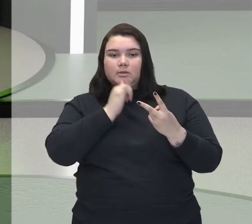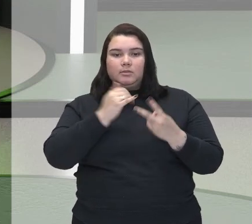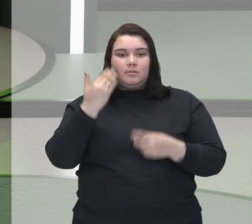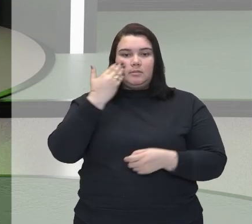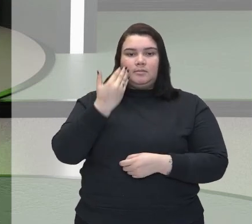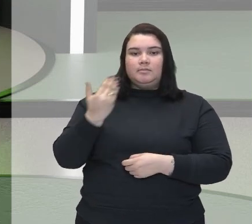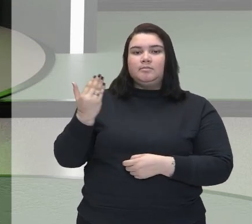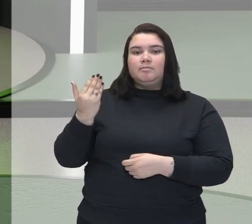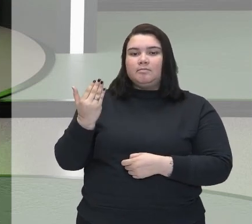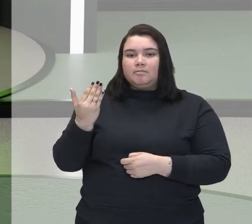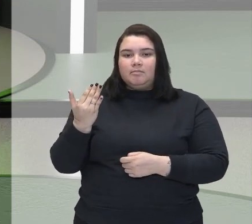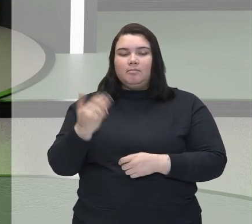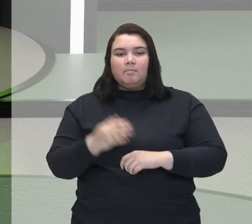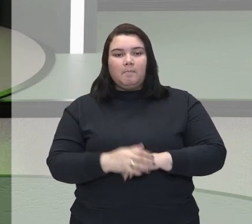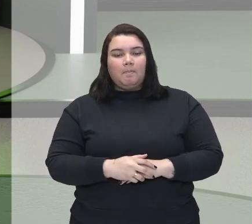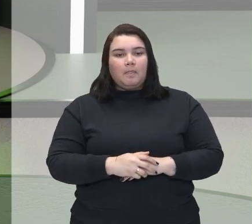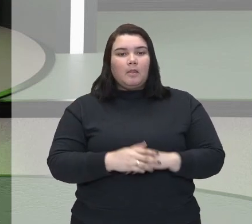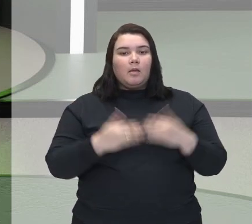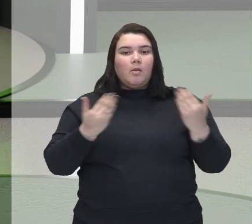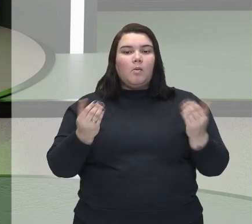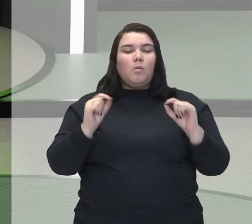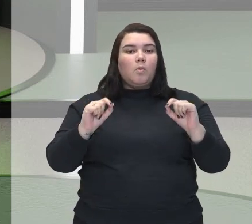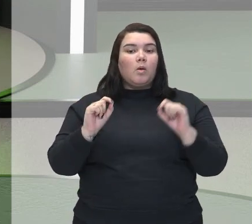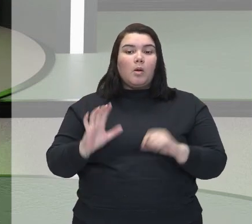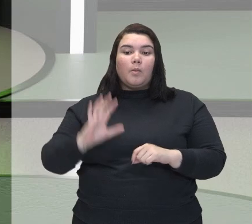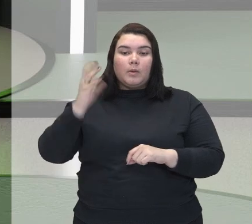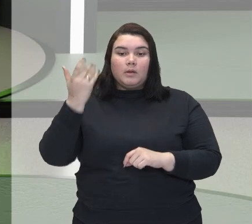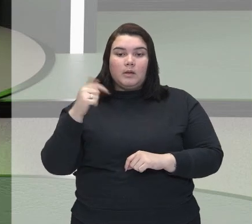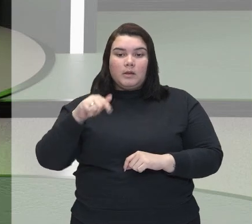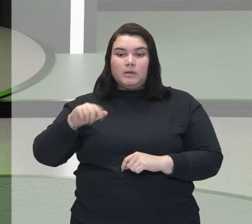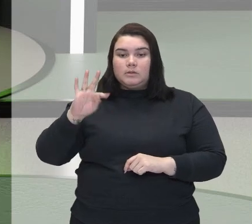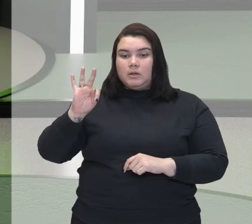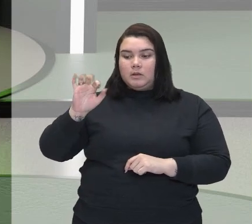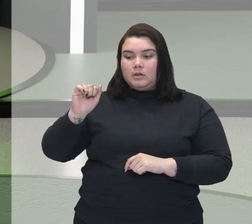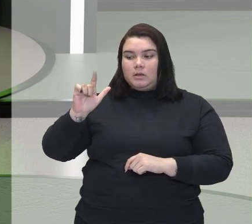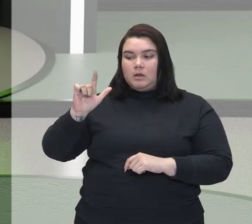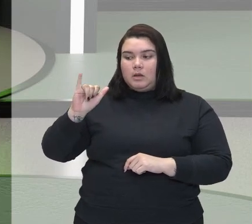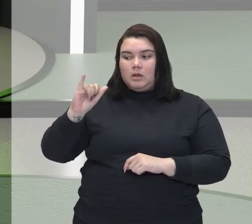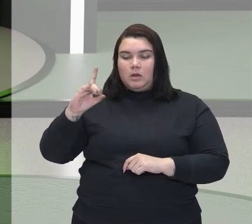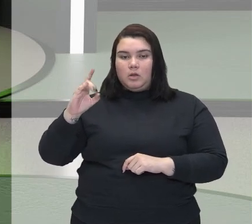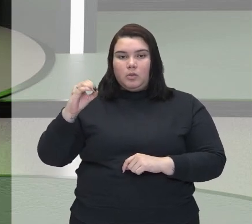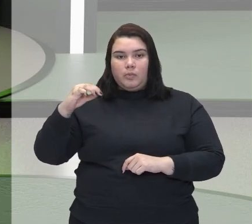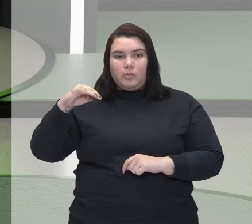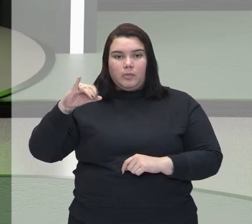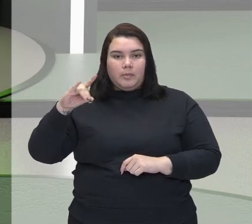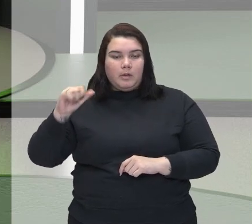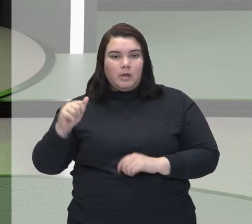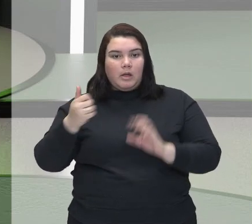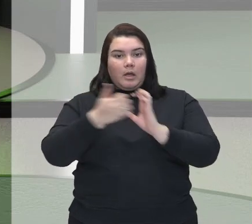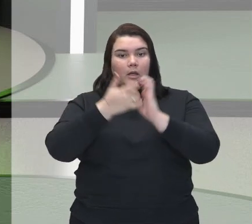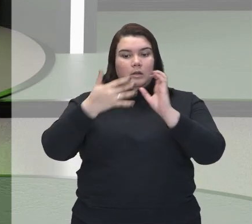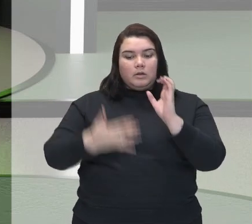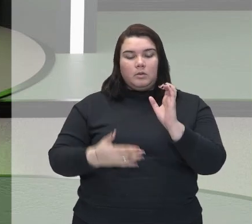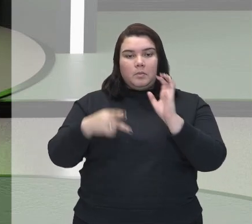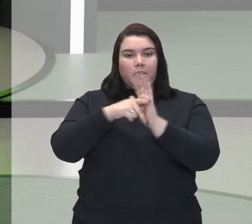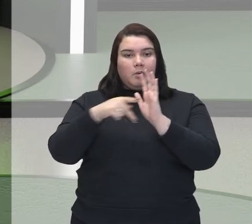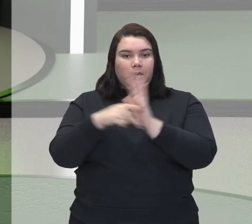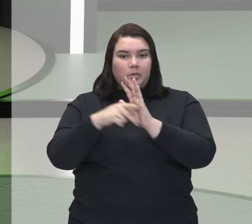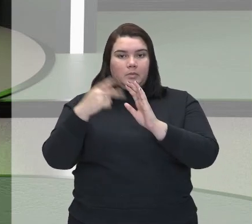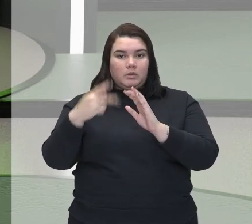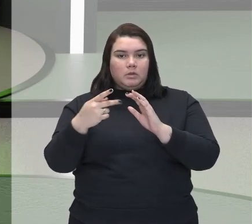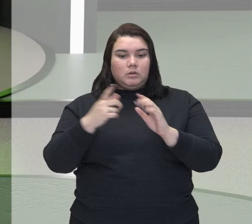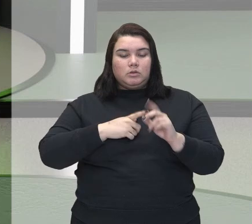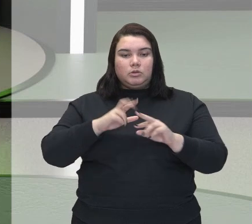trouxe, né? Então, o que acontece com a talidomida? A característica, na verdade, de possuir essas atividades fisiológicas